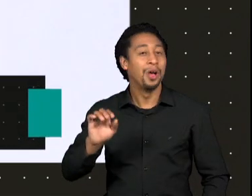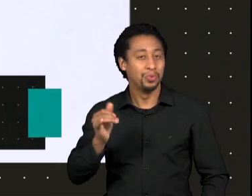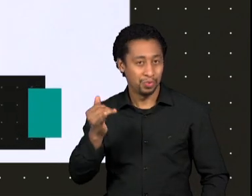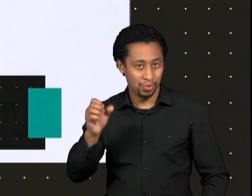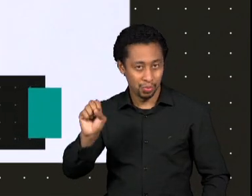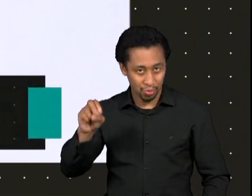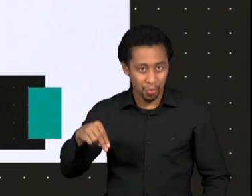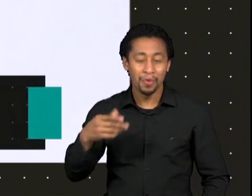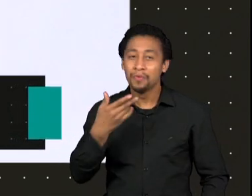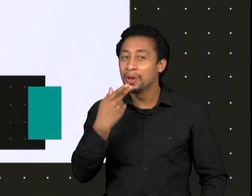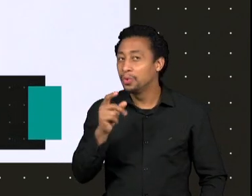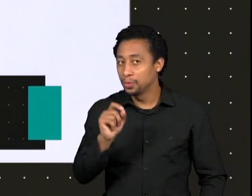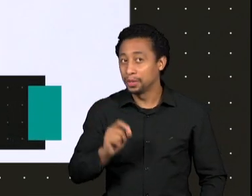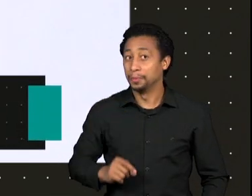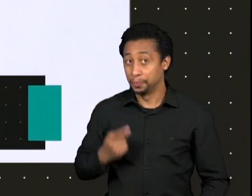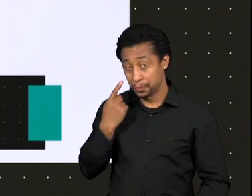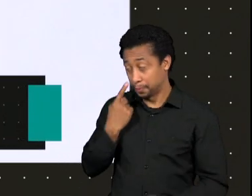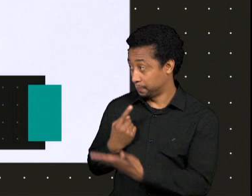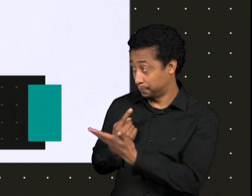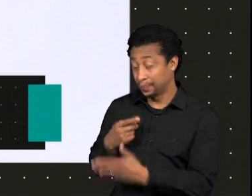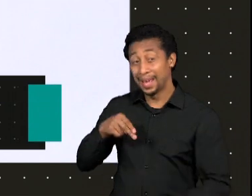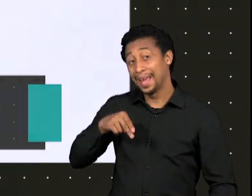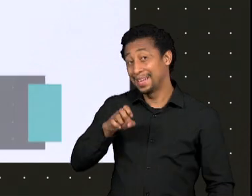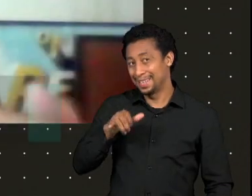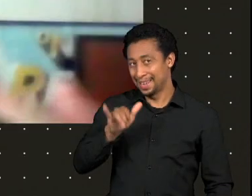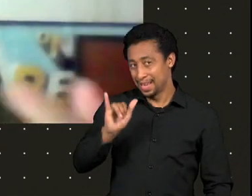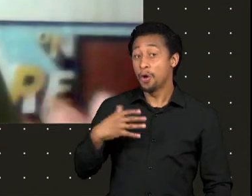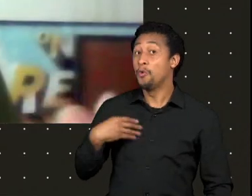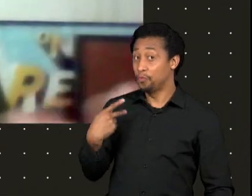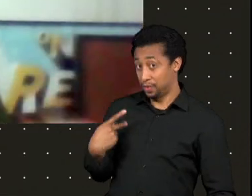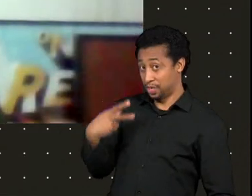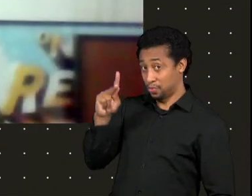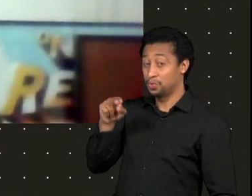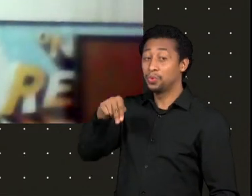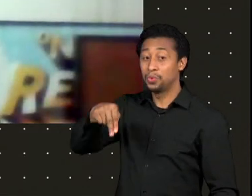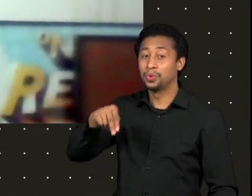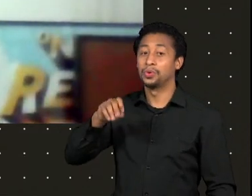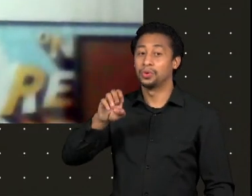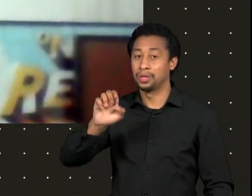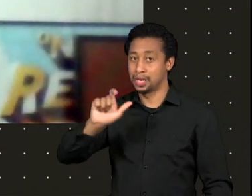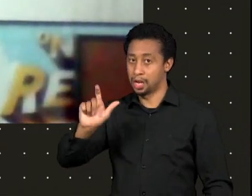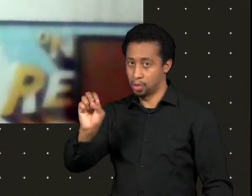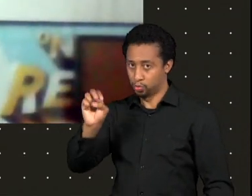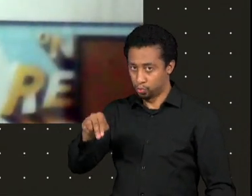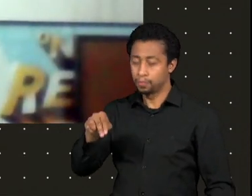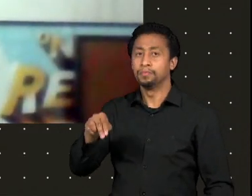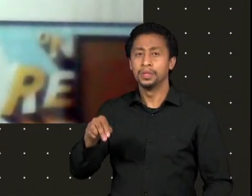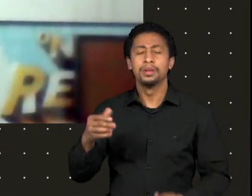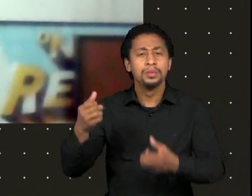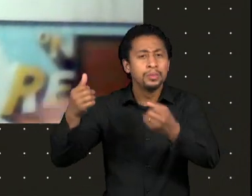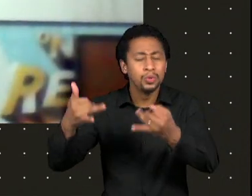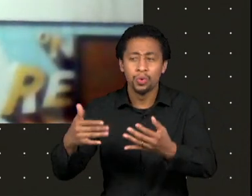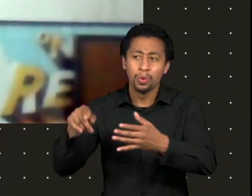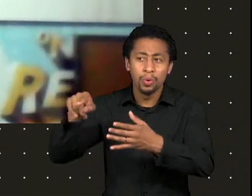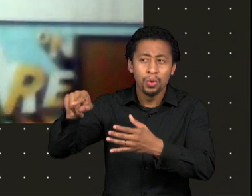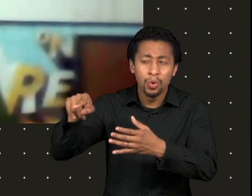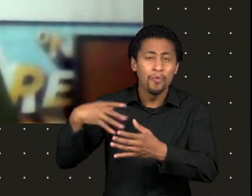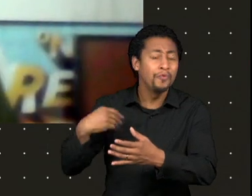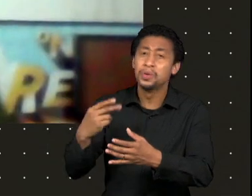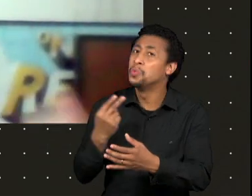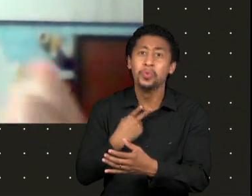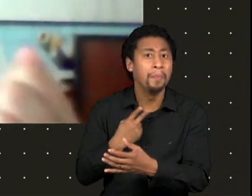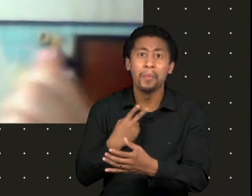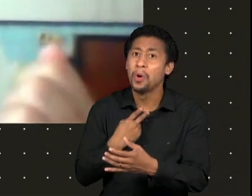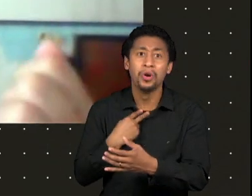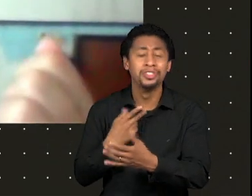Amuleto de Ogum, ele que era o Steel do filme. Mas como ele não poderia fazer Steel o tempo todinho, porque ele era o protagonista